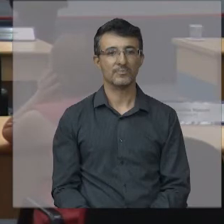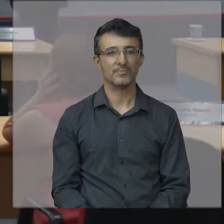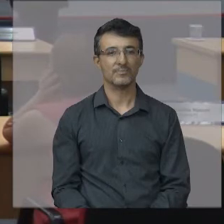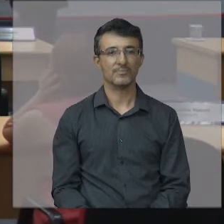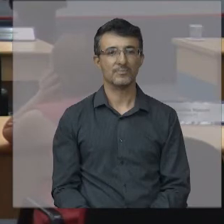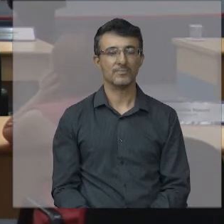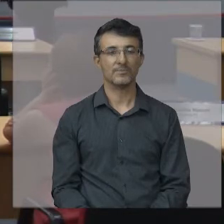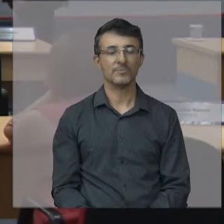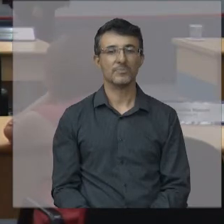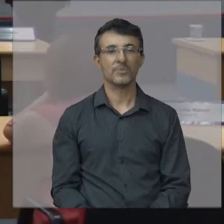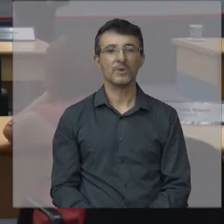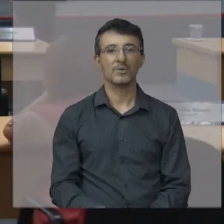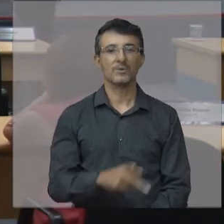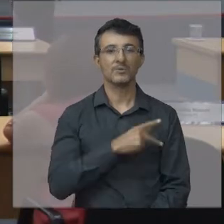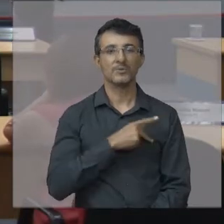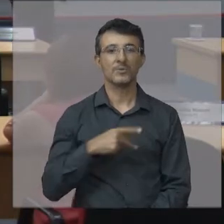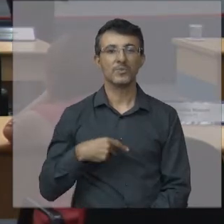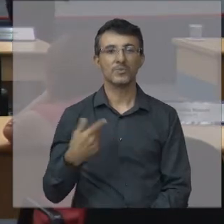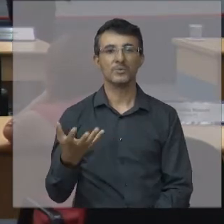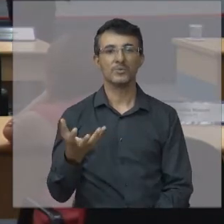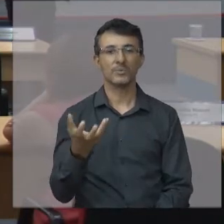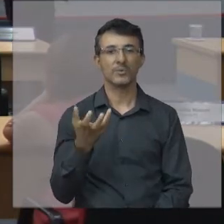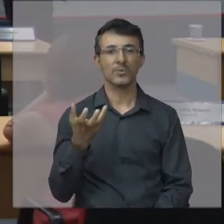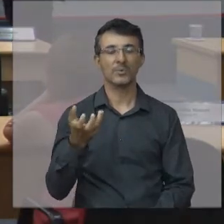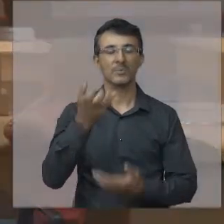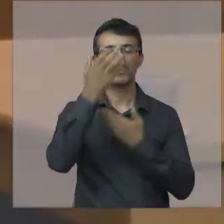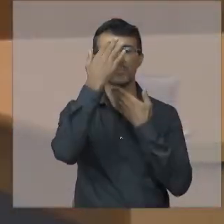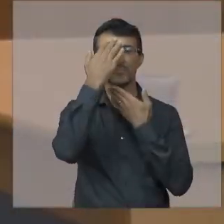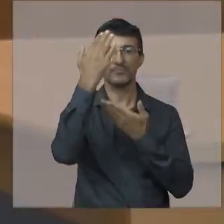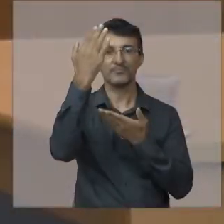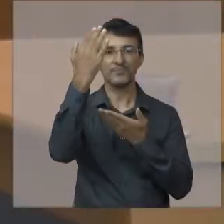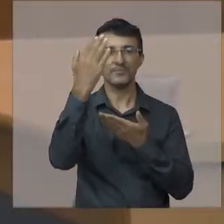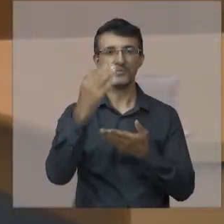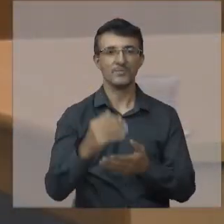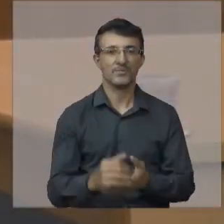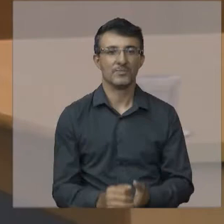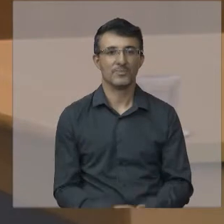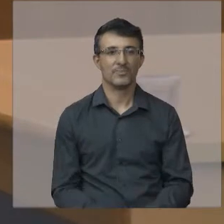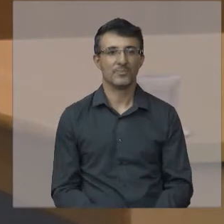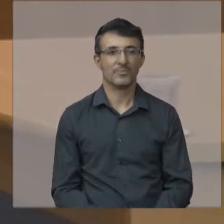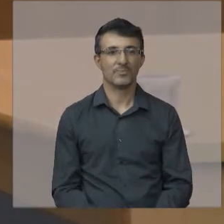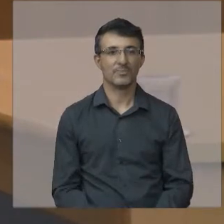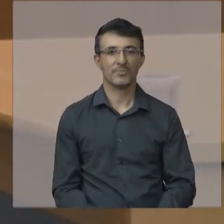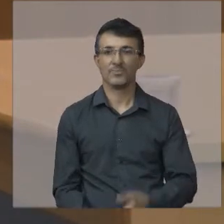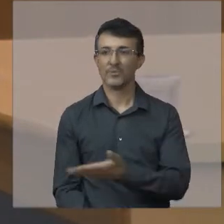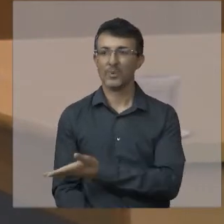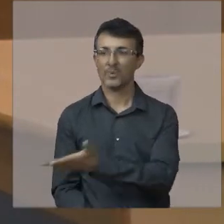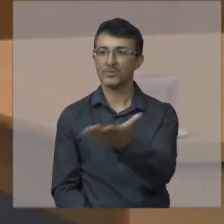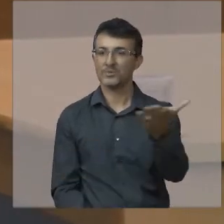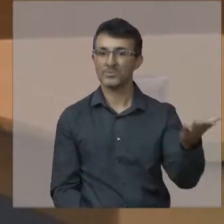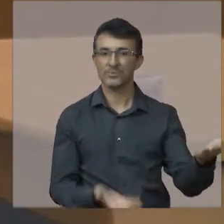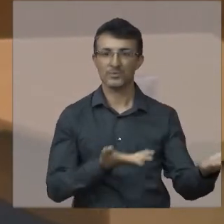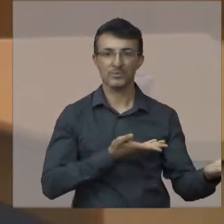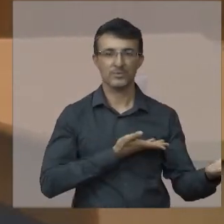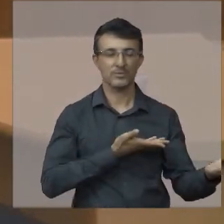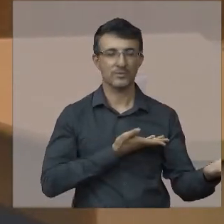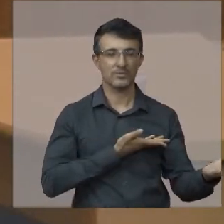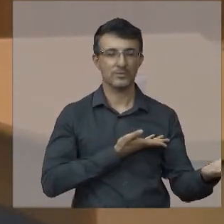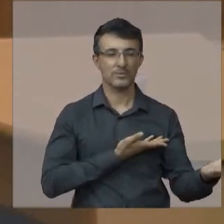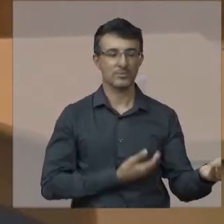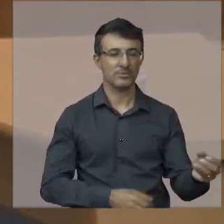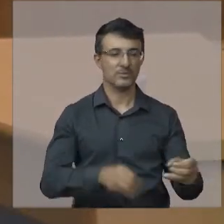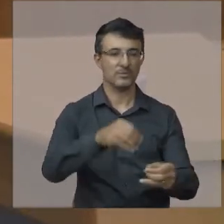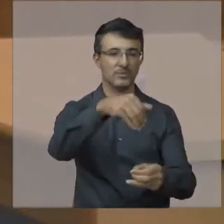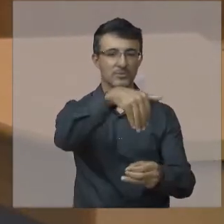Senhor presidente, eu quero aqui agradecer aos colegas que depositaram o seu